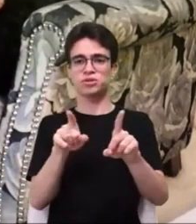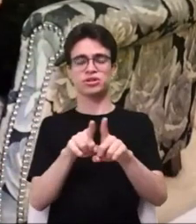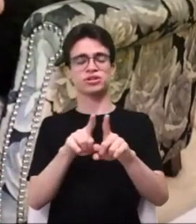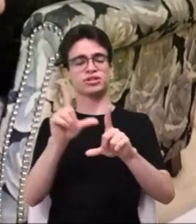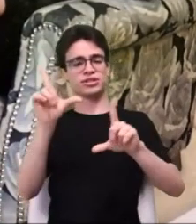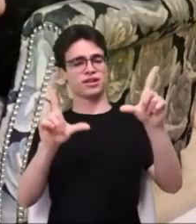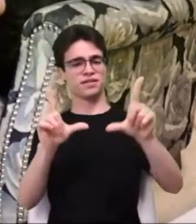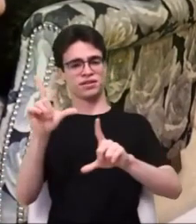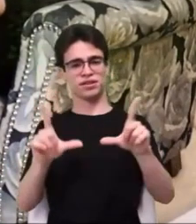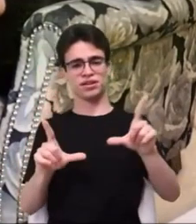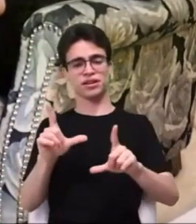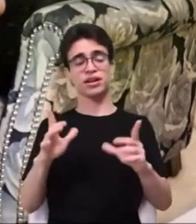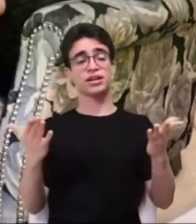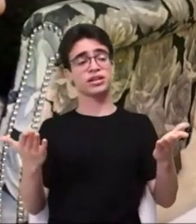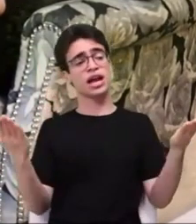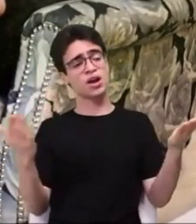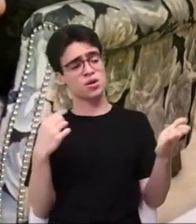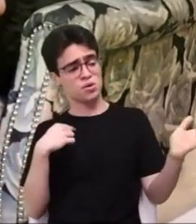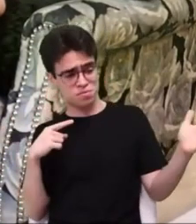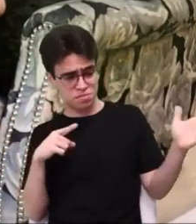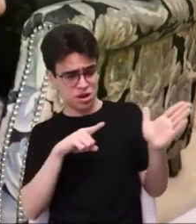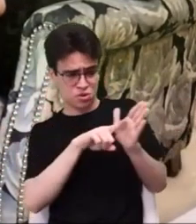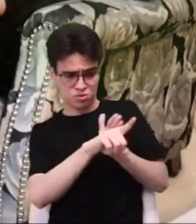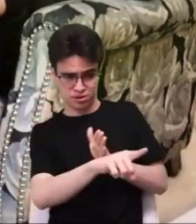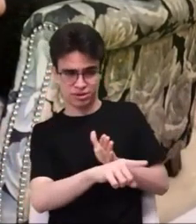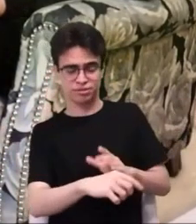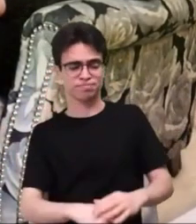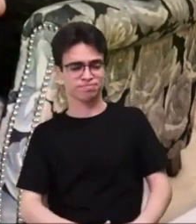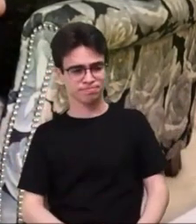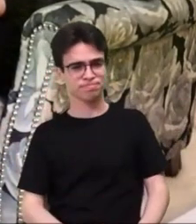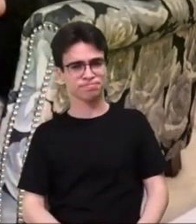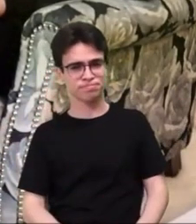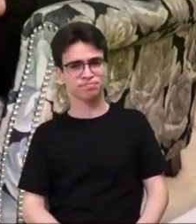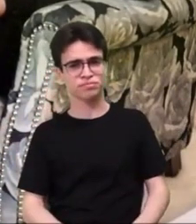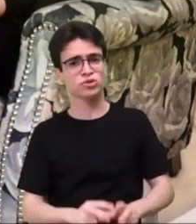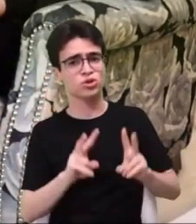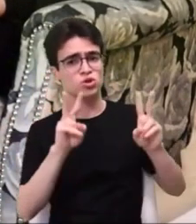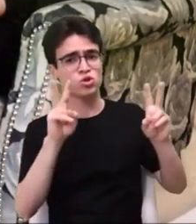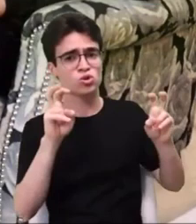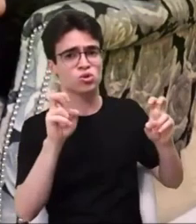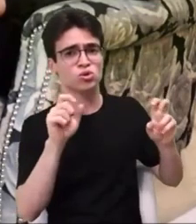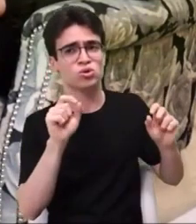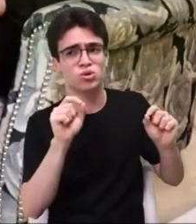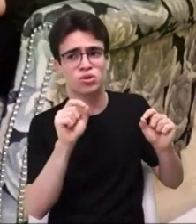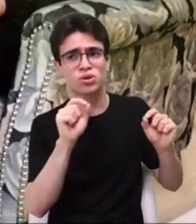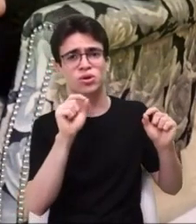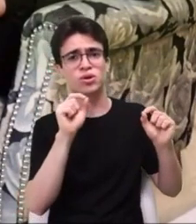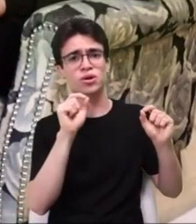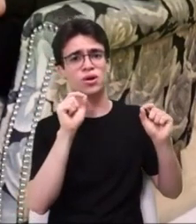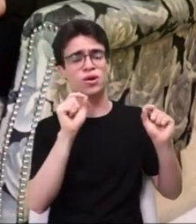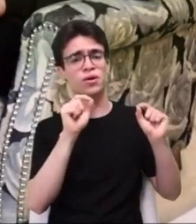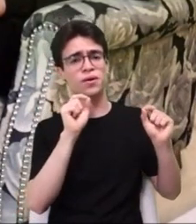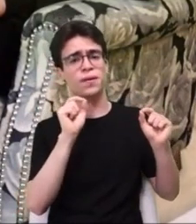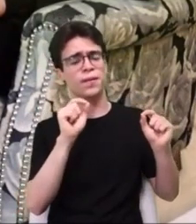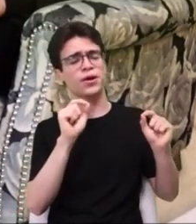Rede Super. E eu vou fazer uma pergunta para você sobre